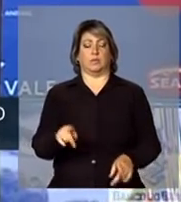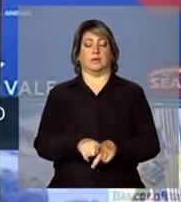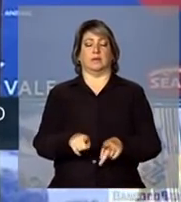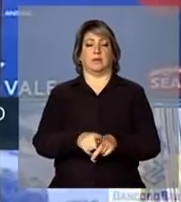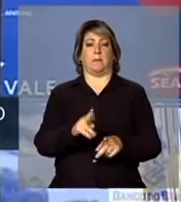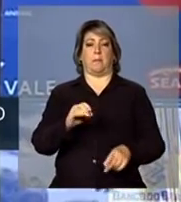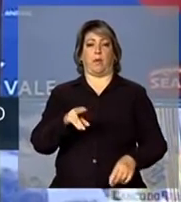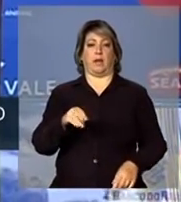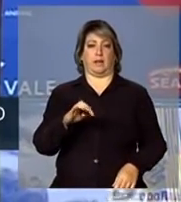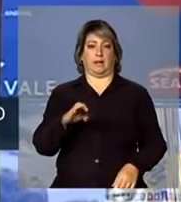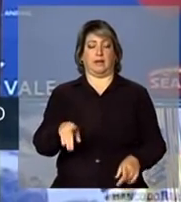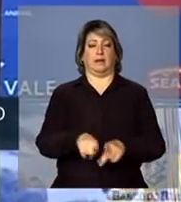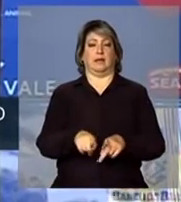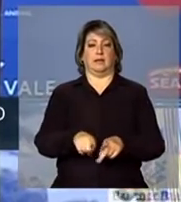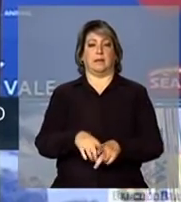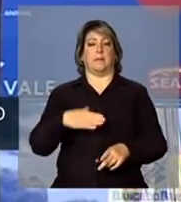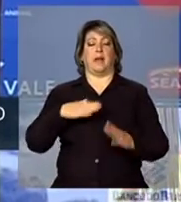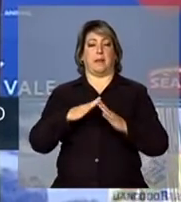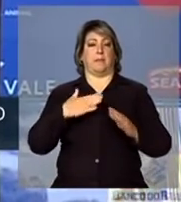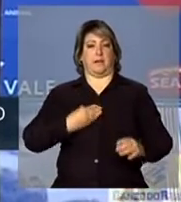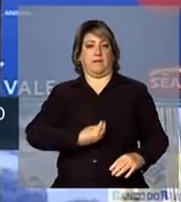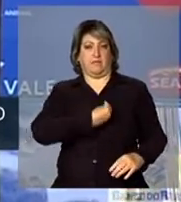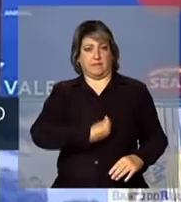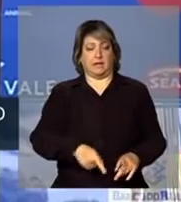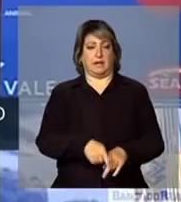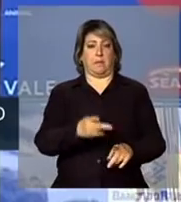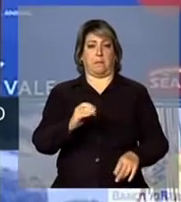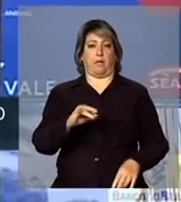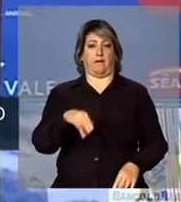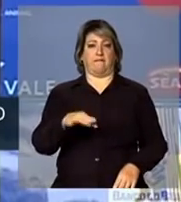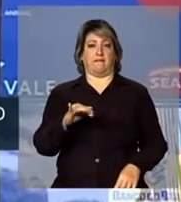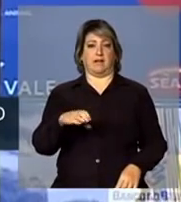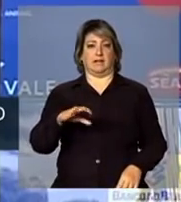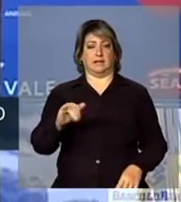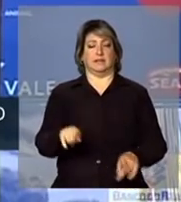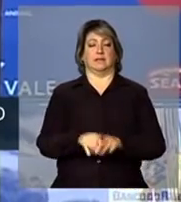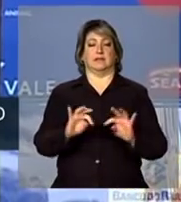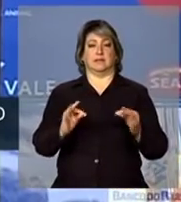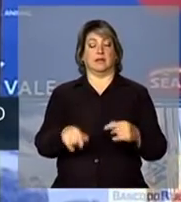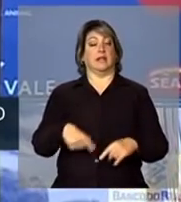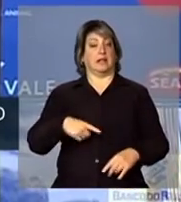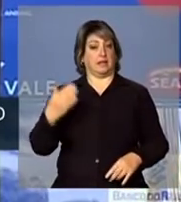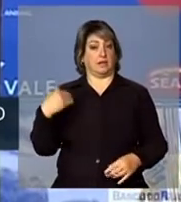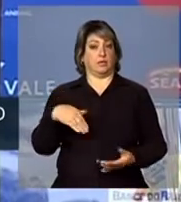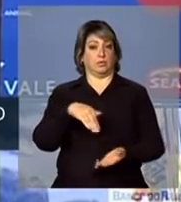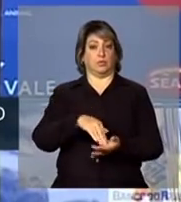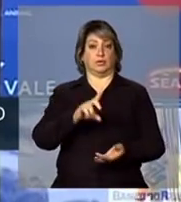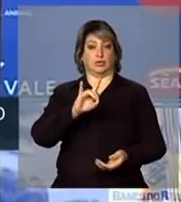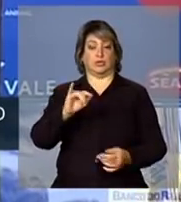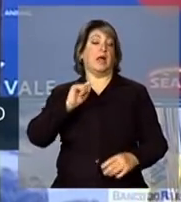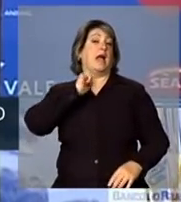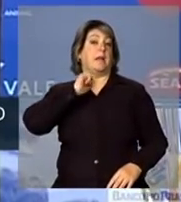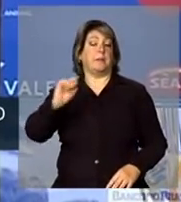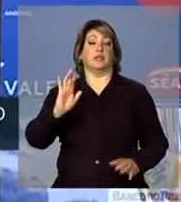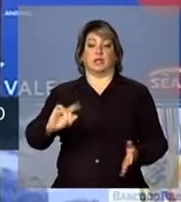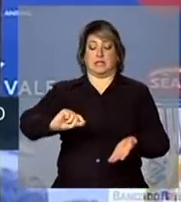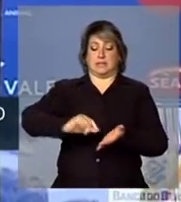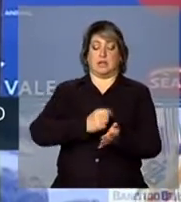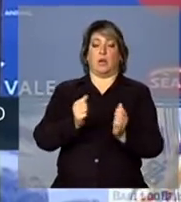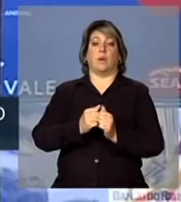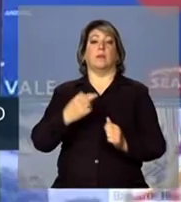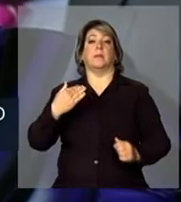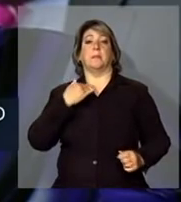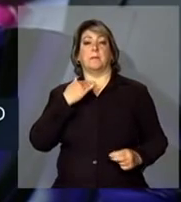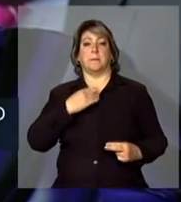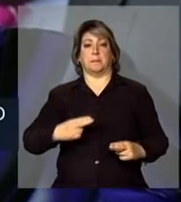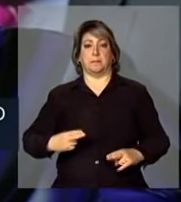Proinfância, o Minha Casa Minha Vida. Aliás, nos últimos dias de abril, assinamos com a Caixa Econômica Federal e com o Banco